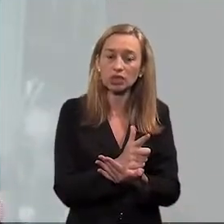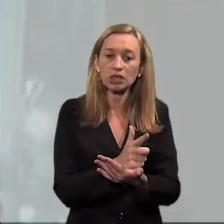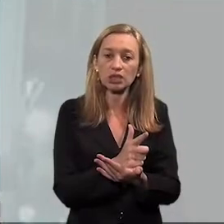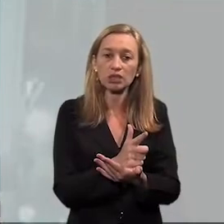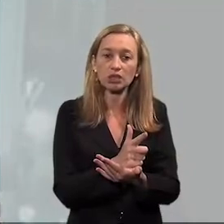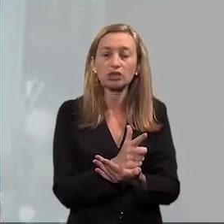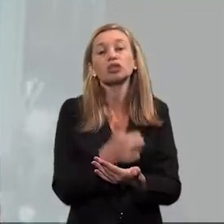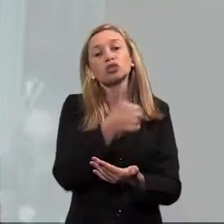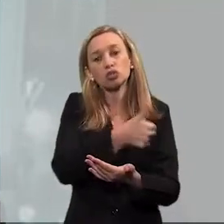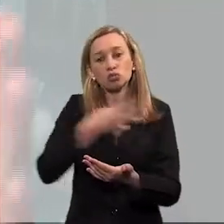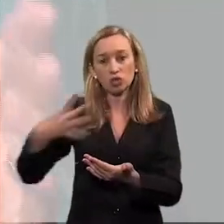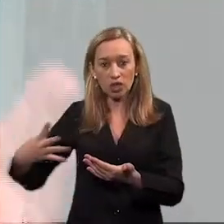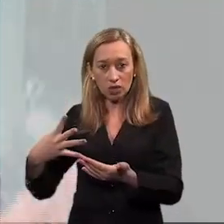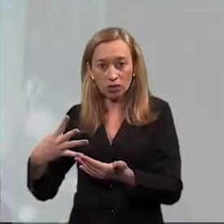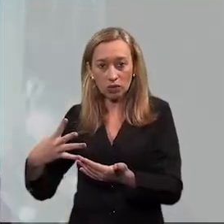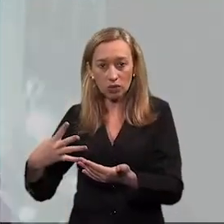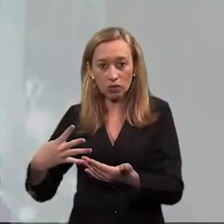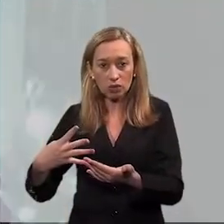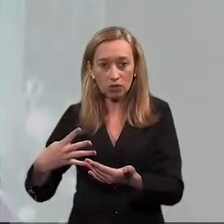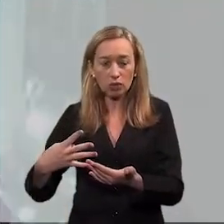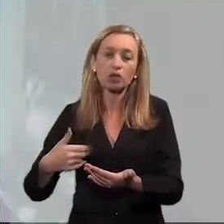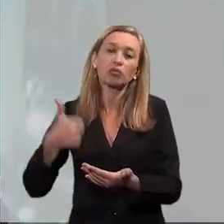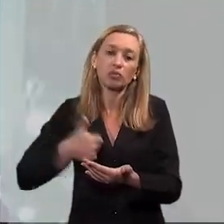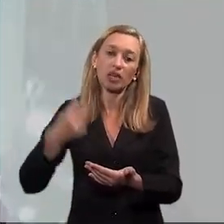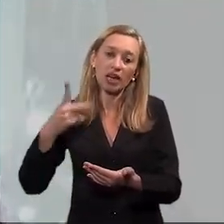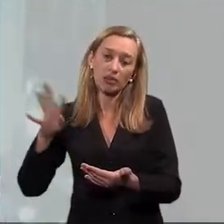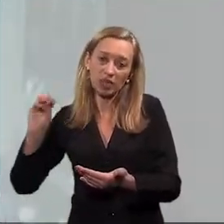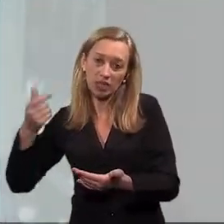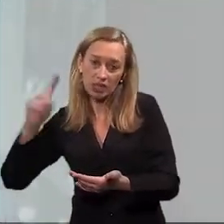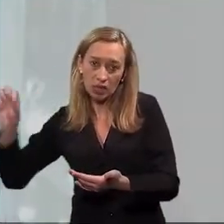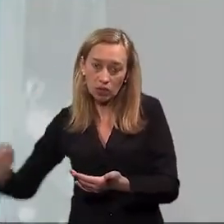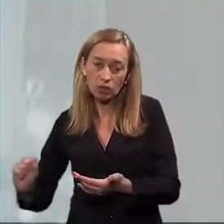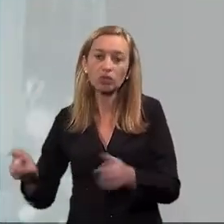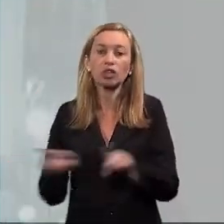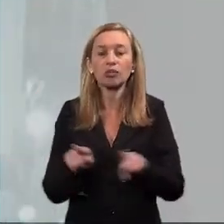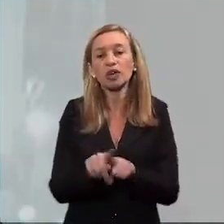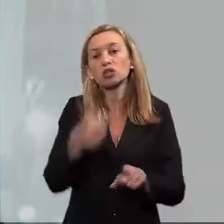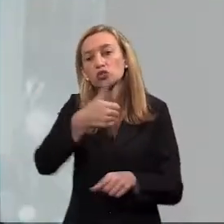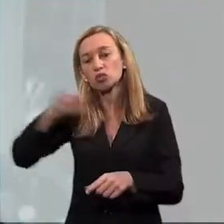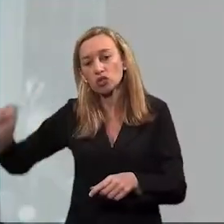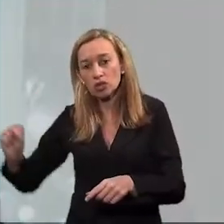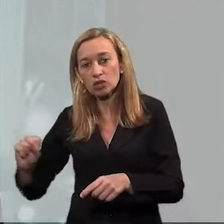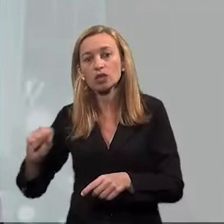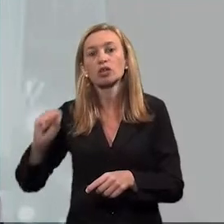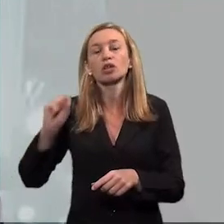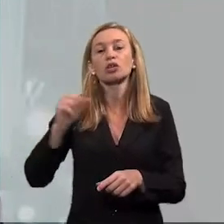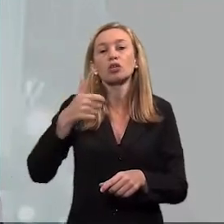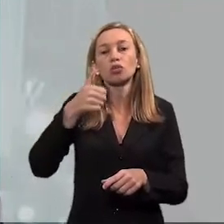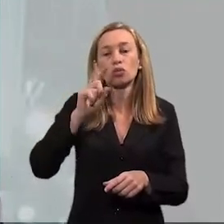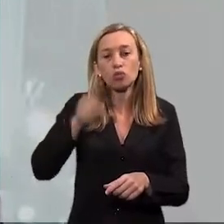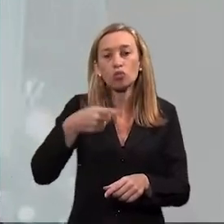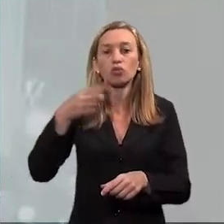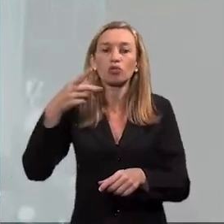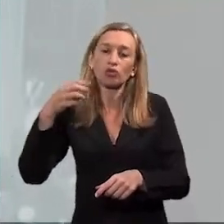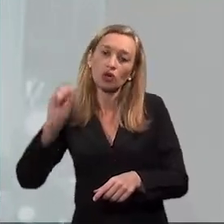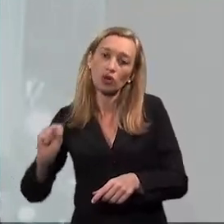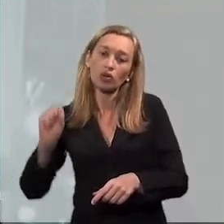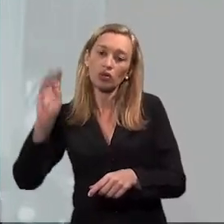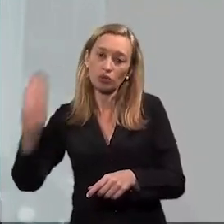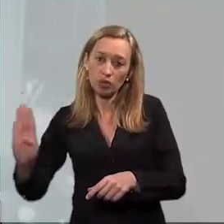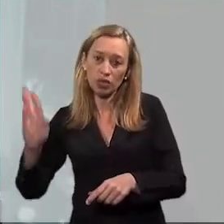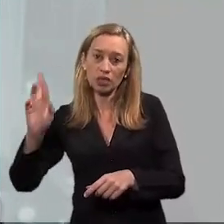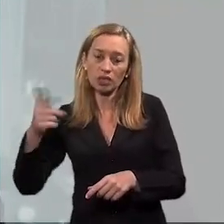exauridos inteiramente em 2014, na primeira captação, e em 2018, com mais 1,8 bi na